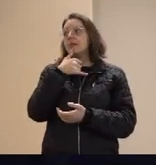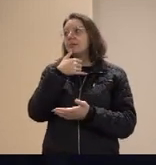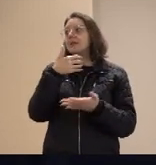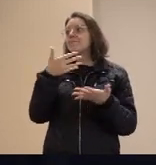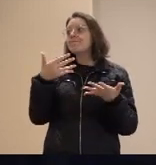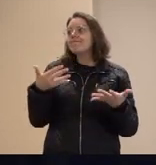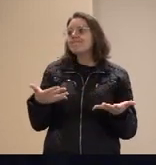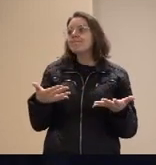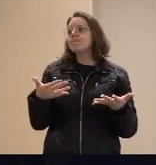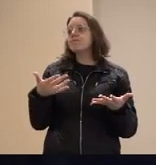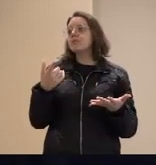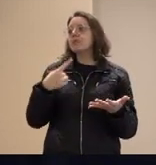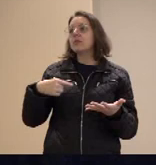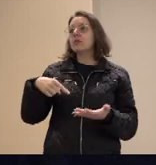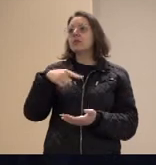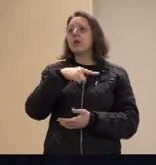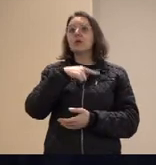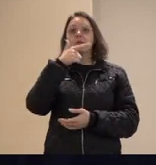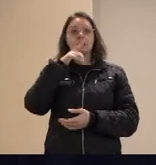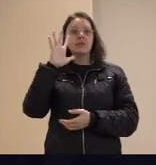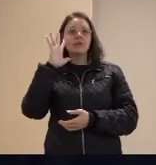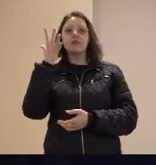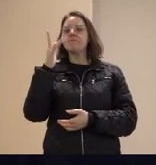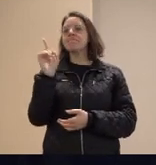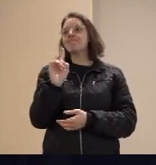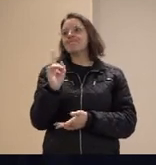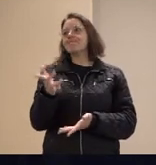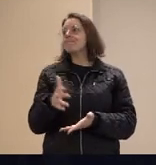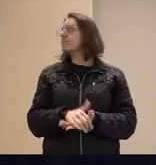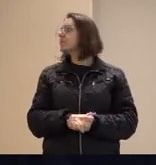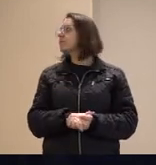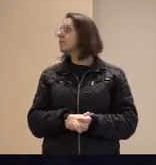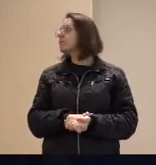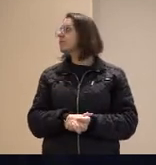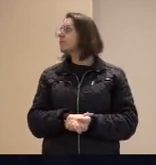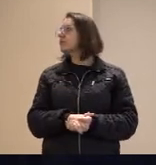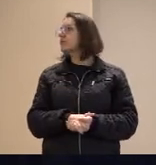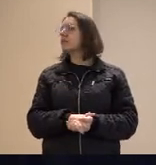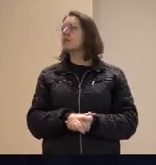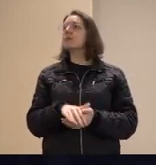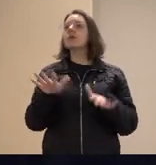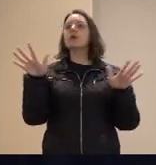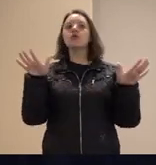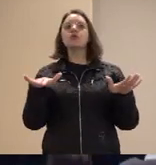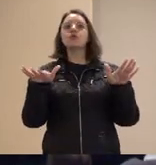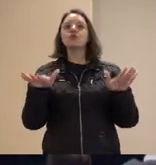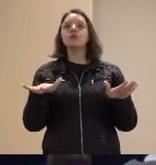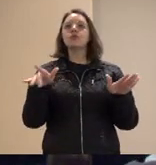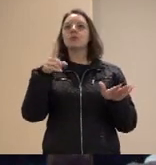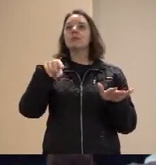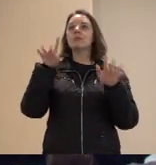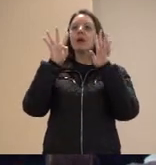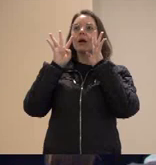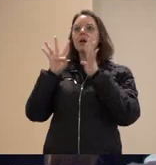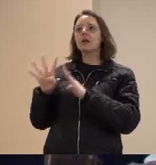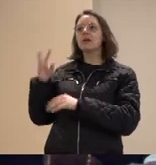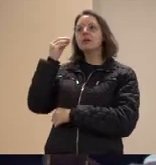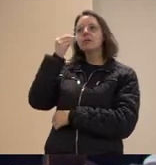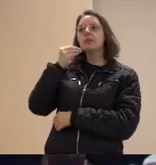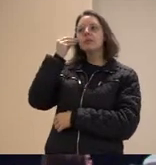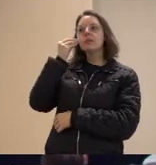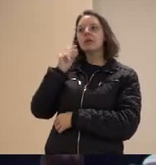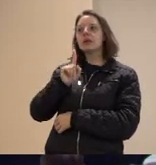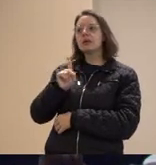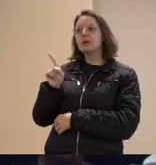gente gostaria de ter resolvido, né? Pode passar. Pessoal, vamos escutar a experiência da colega